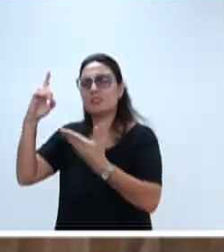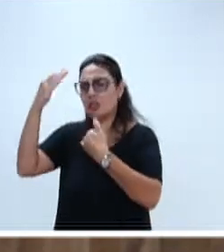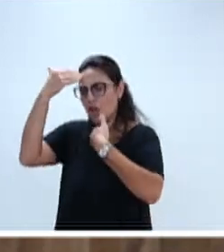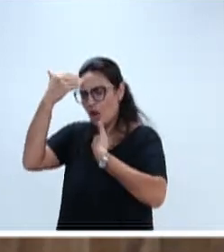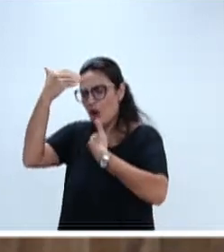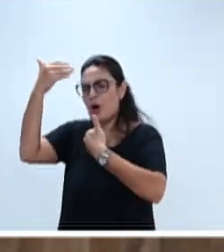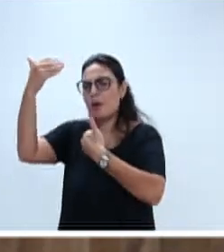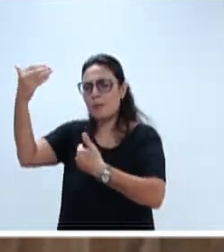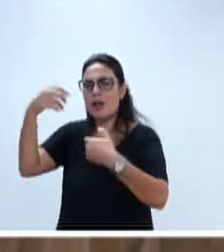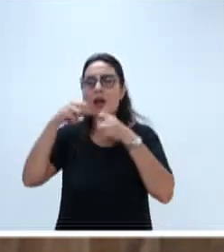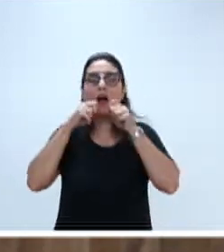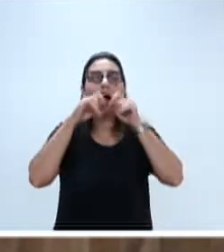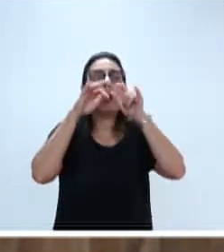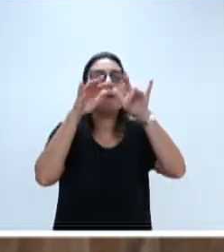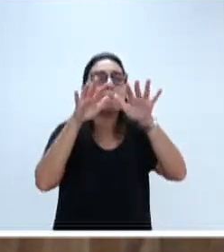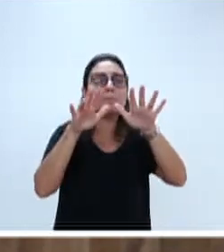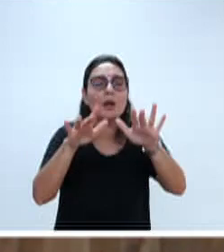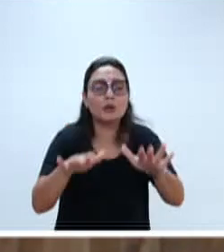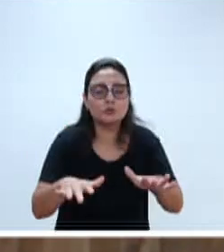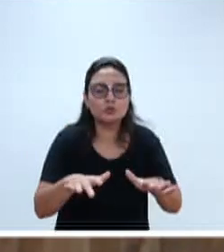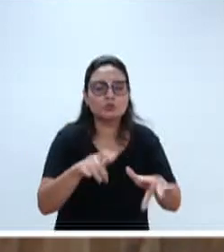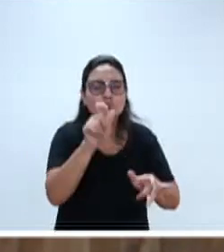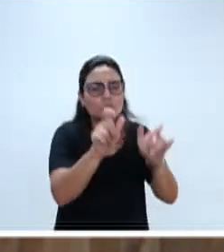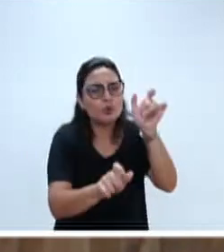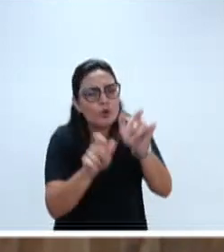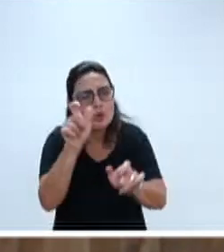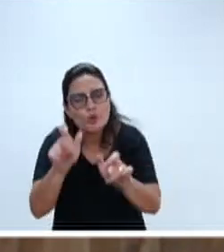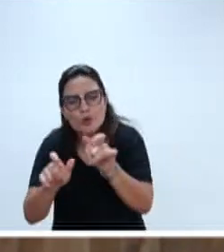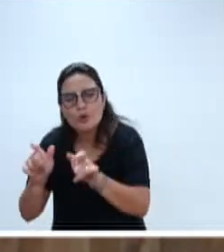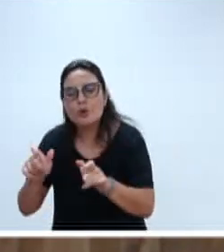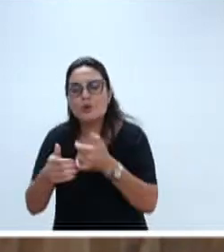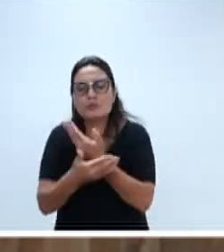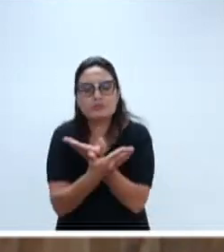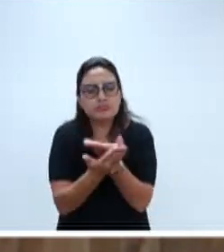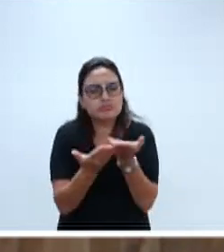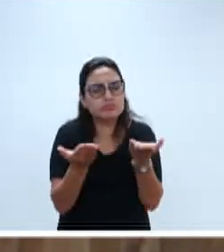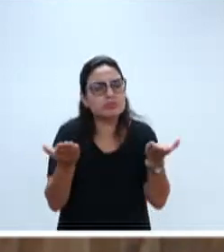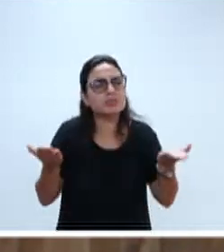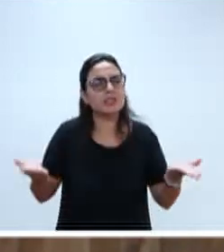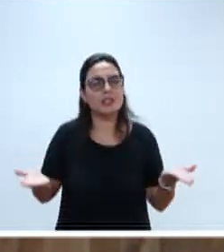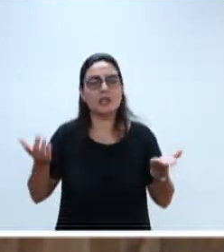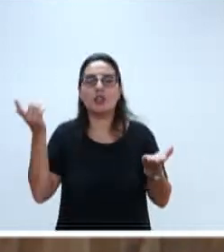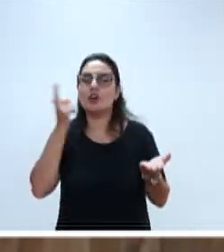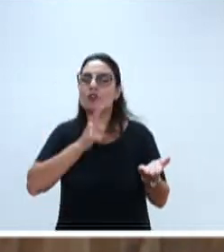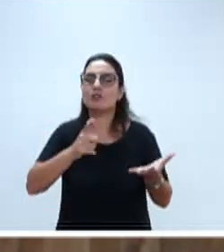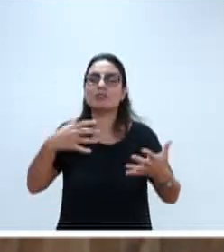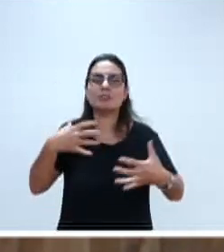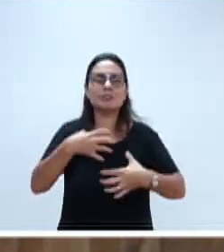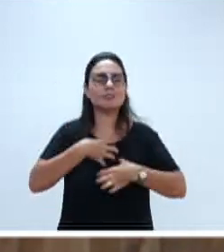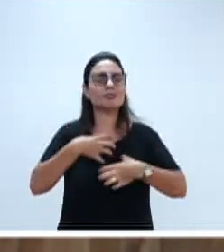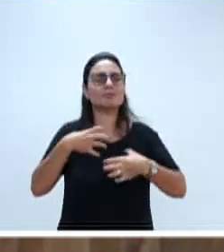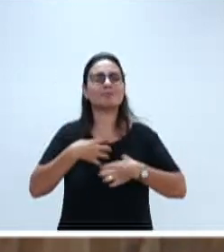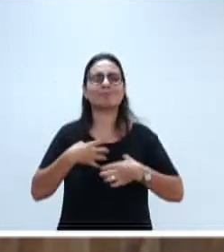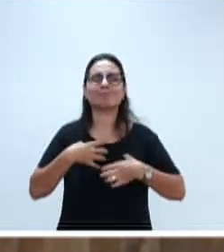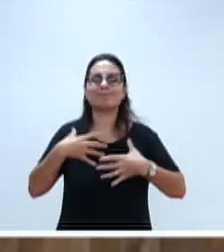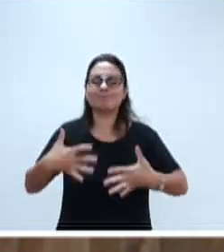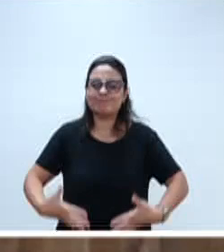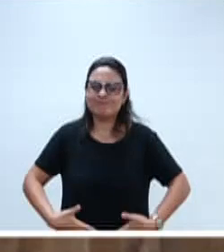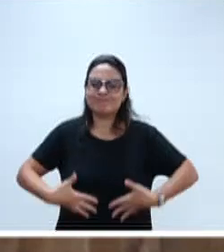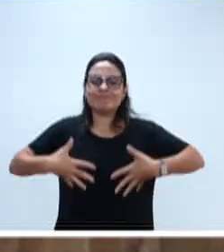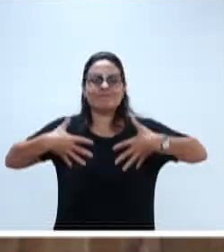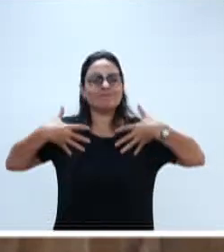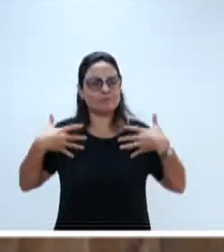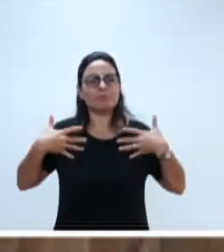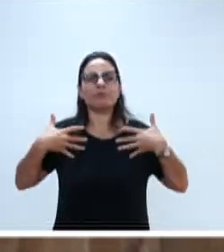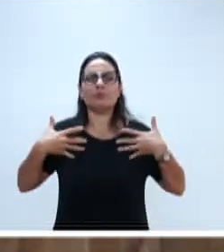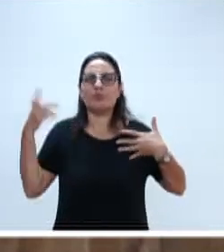povo, Senhor, que recebam a tua palavra e que sejam muito mais animados, estejam muito mais